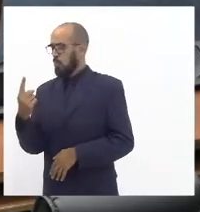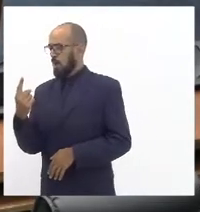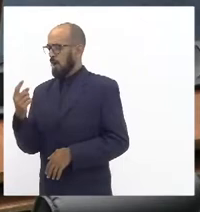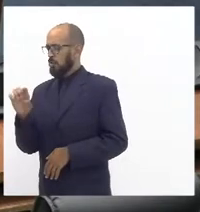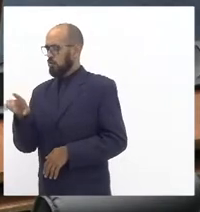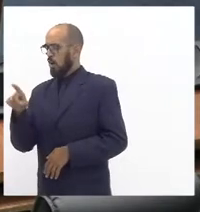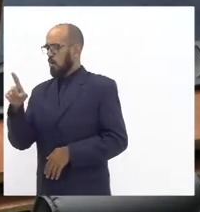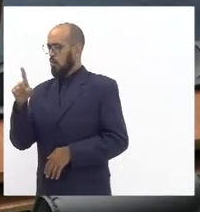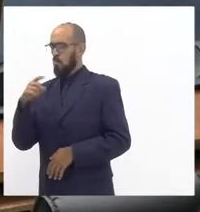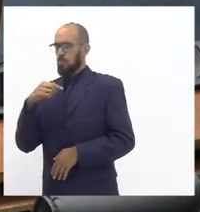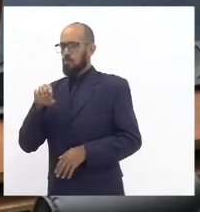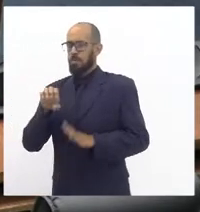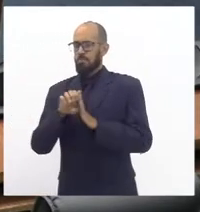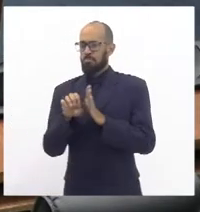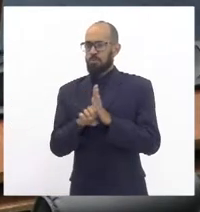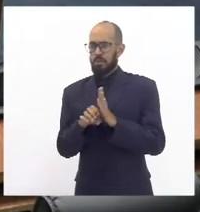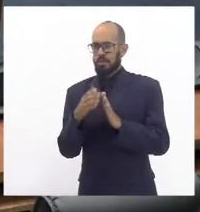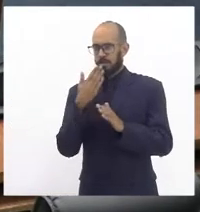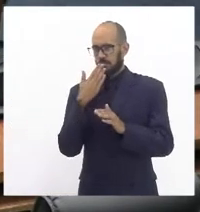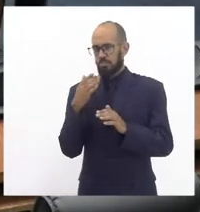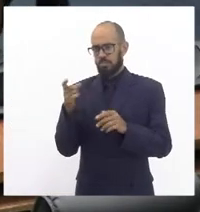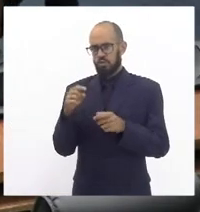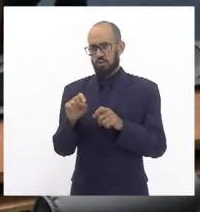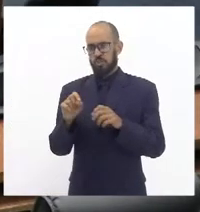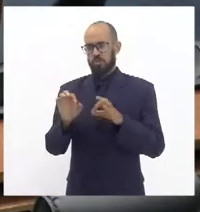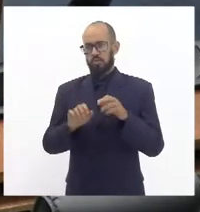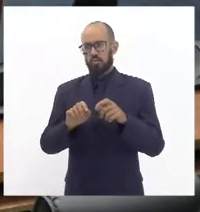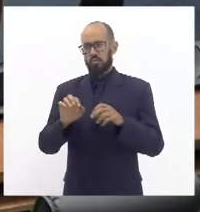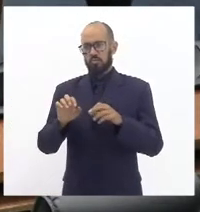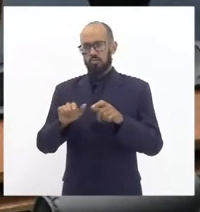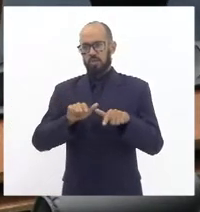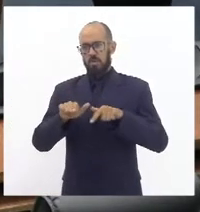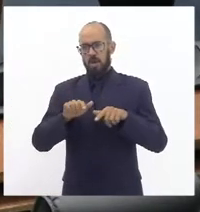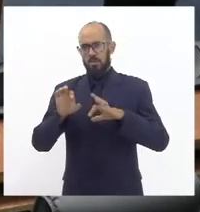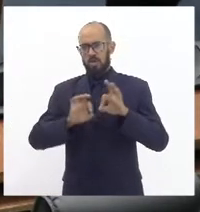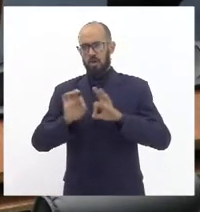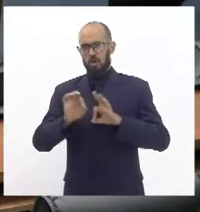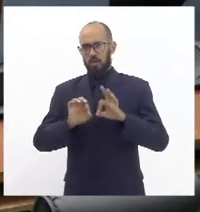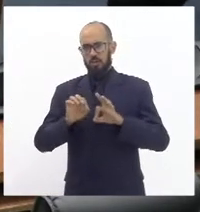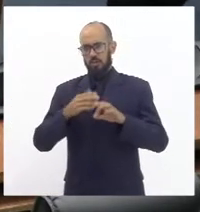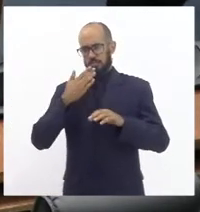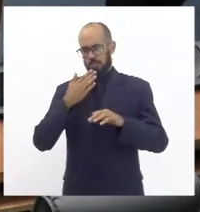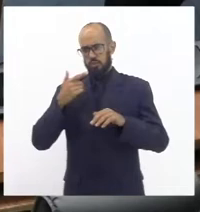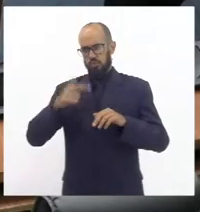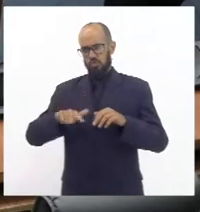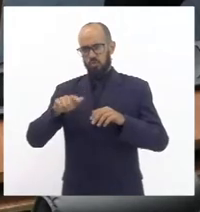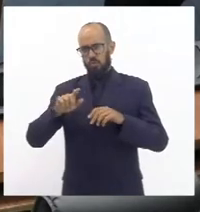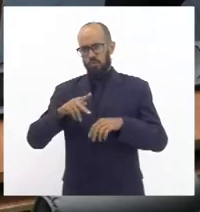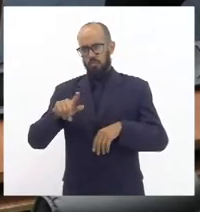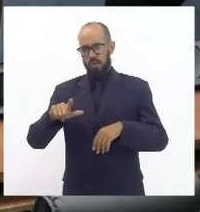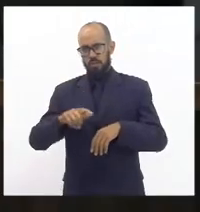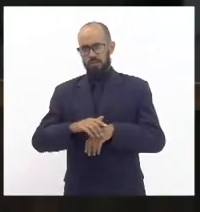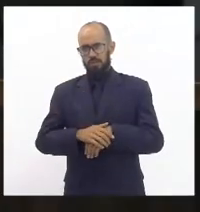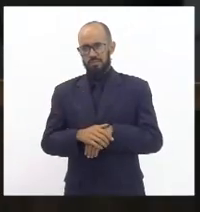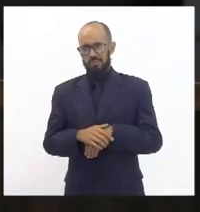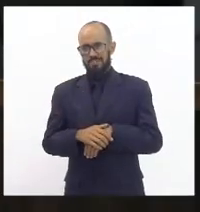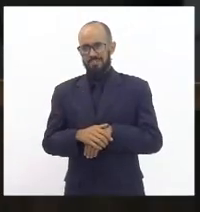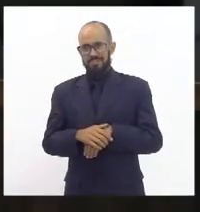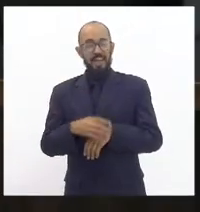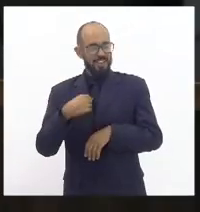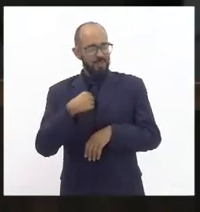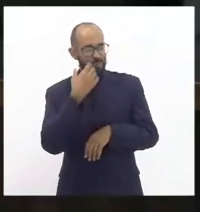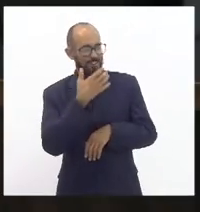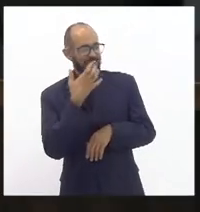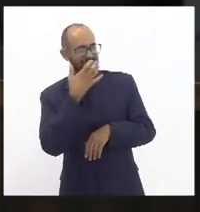a minha única emenda chamar os trabalhos a ordem e fazer e cantar novamente projeto Eu Canto